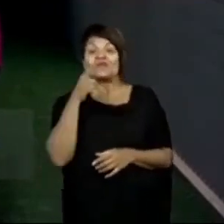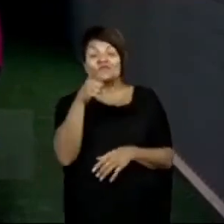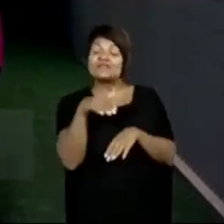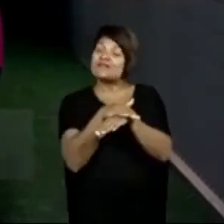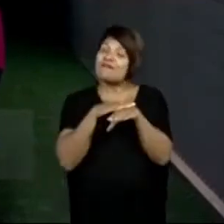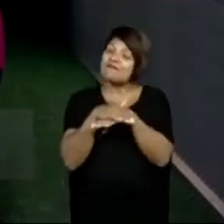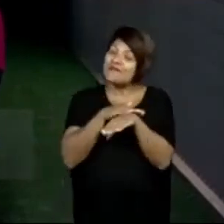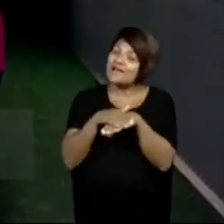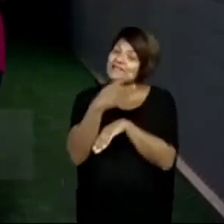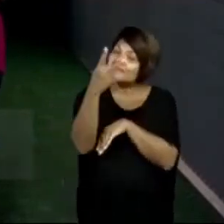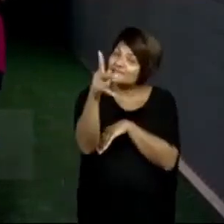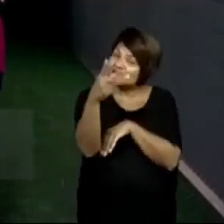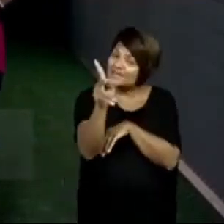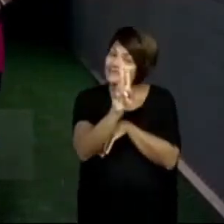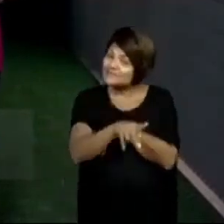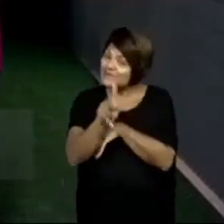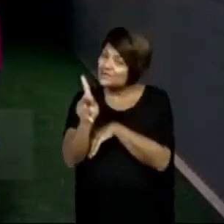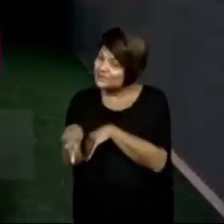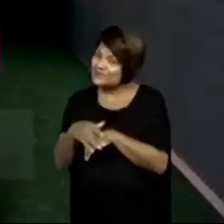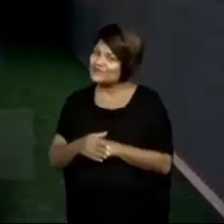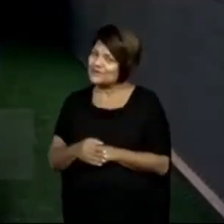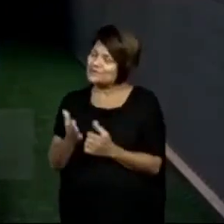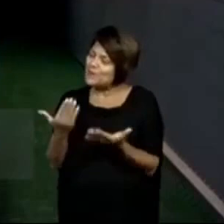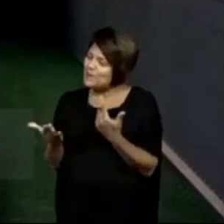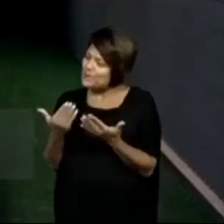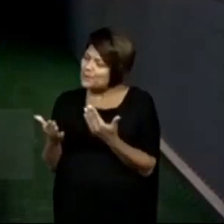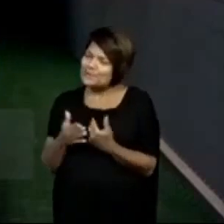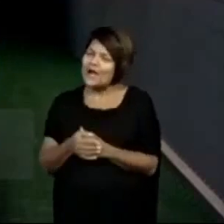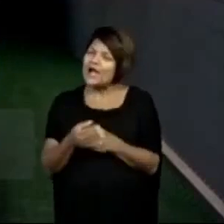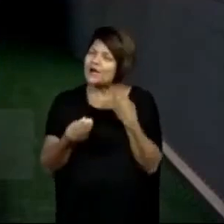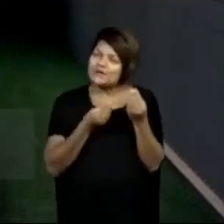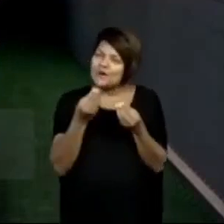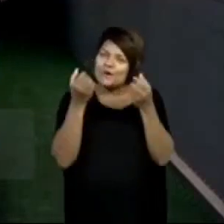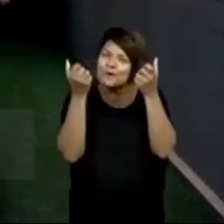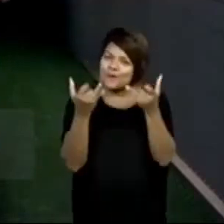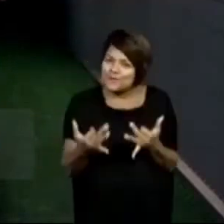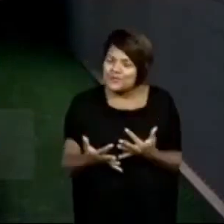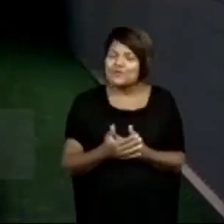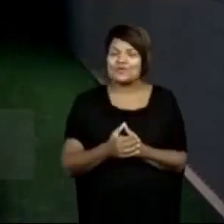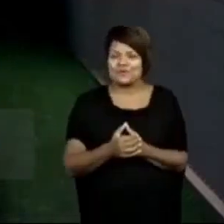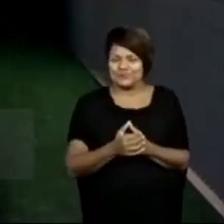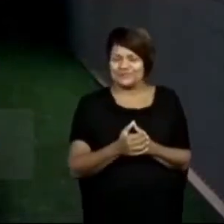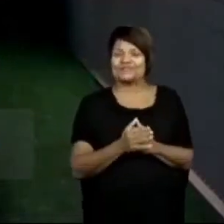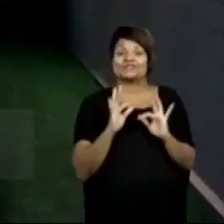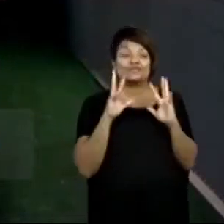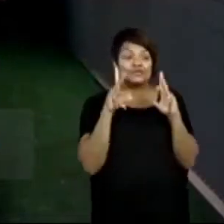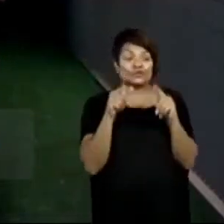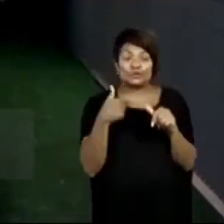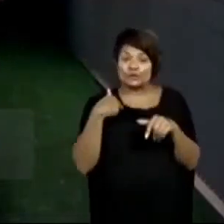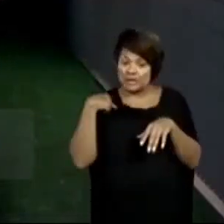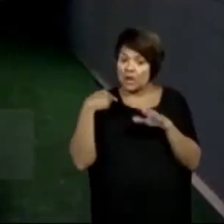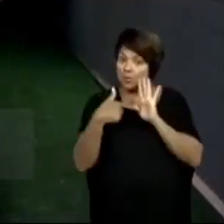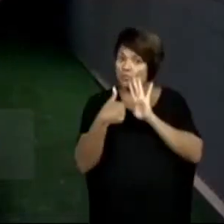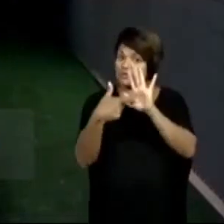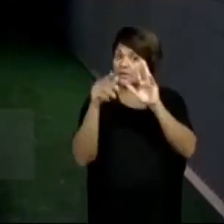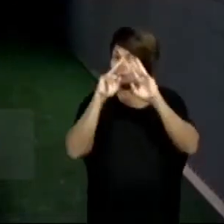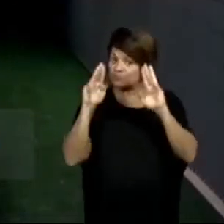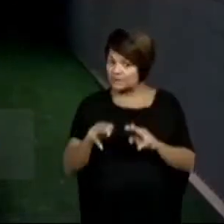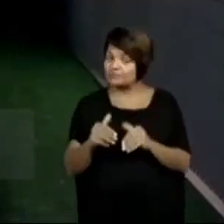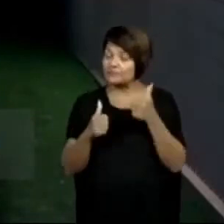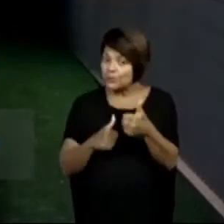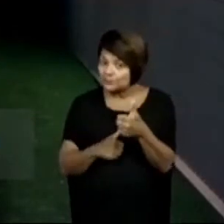os professores de vocês para falar mais um pouquinho aqui sobre tudo que nós mostramos, tá